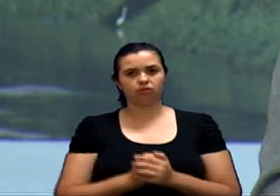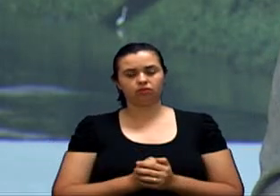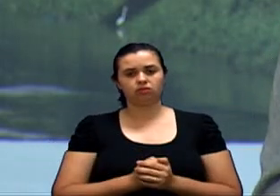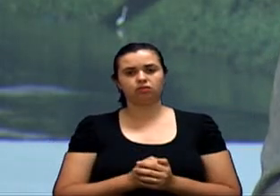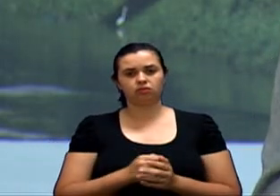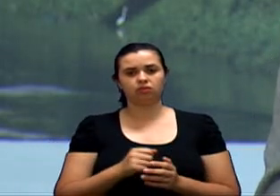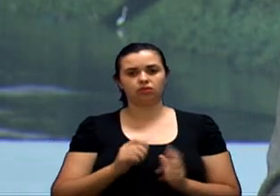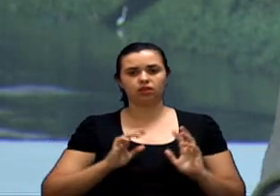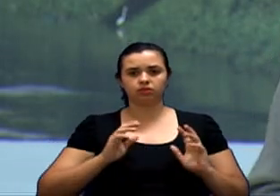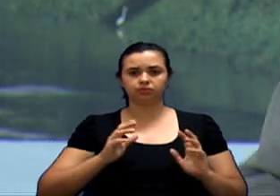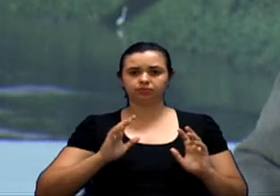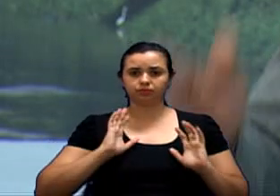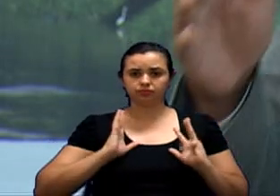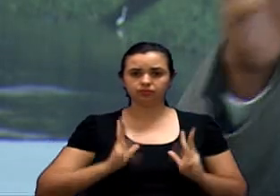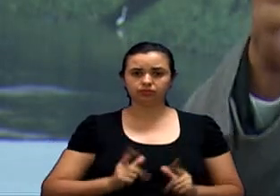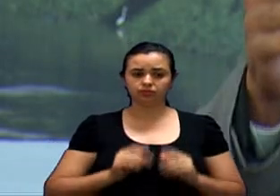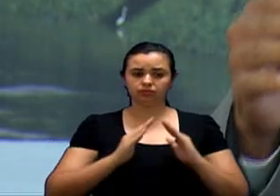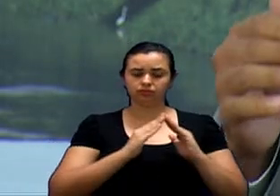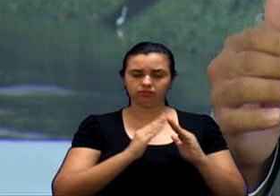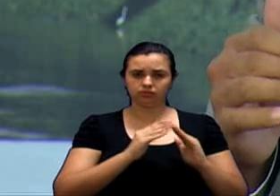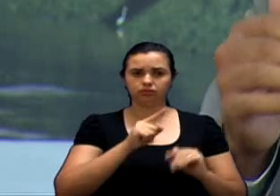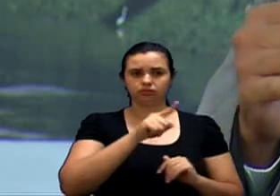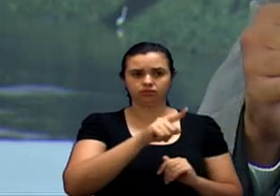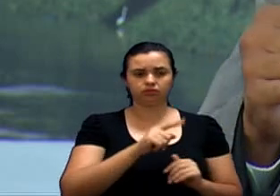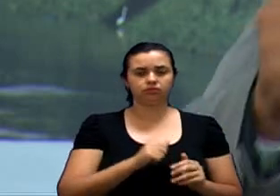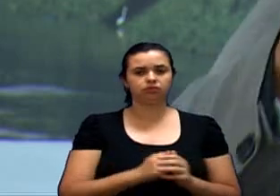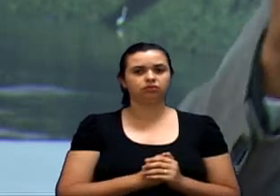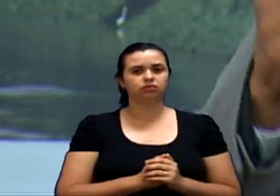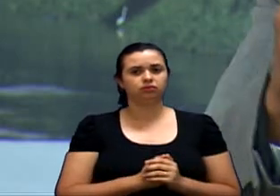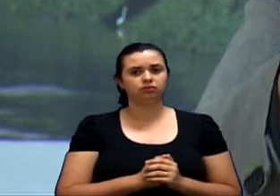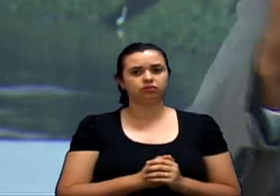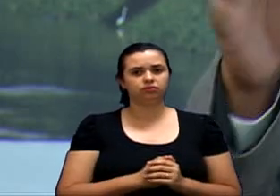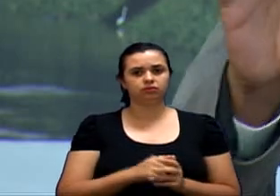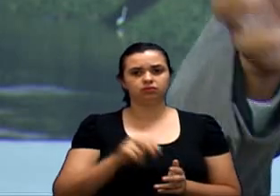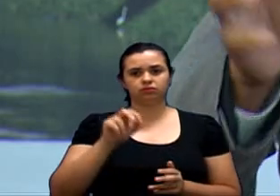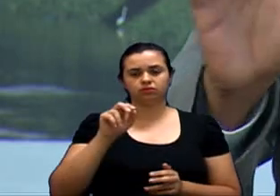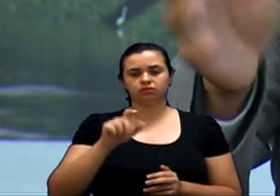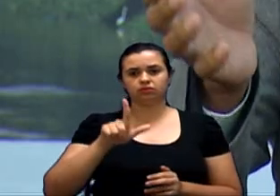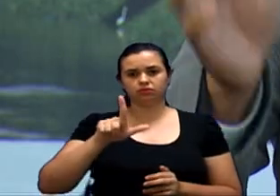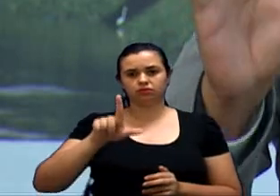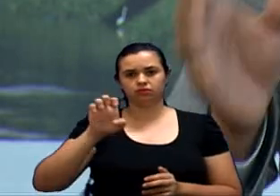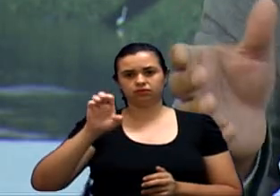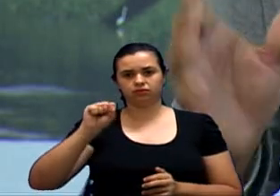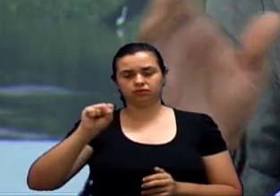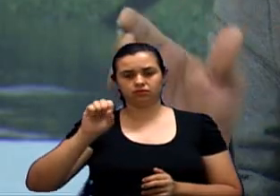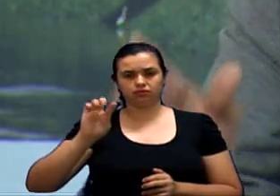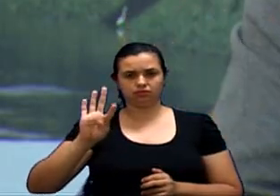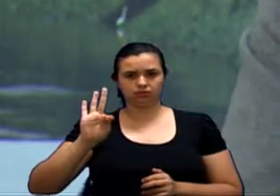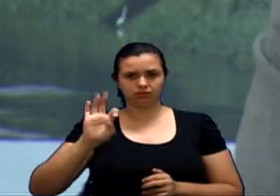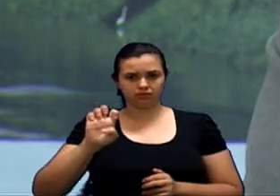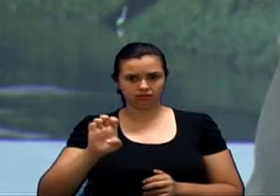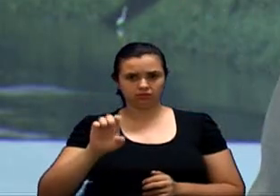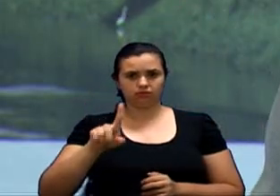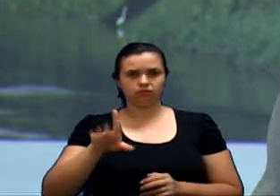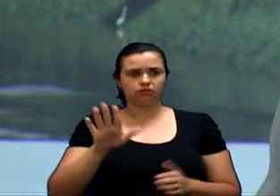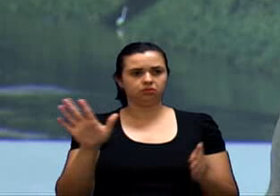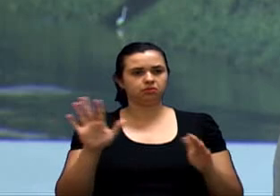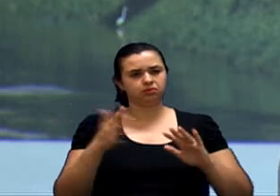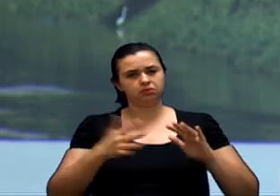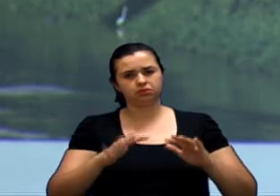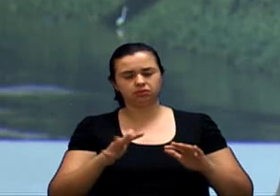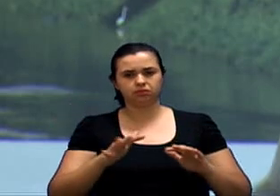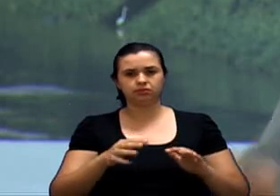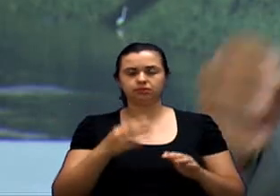Zona Leste, que atende. A UPH Zona Leste, para quem não sabe, a Zona Leste é composta aproximadamente por 33 bairros.